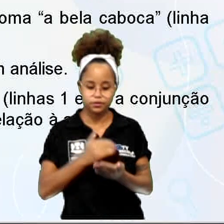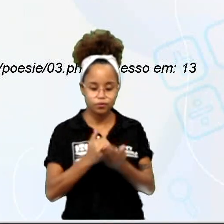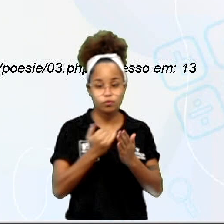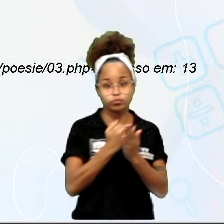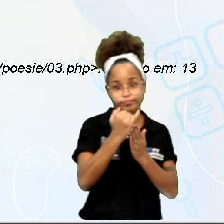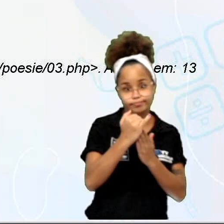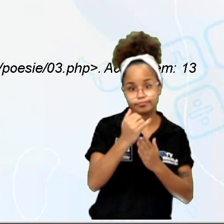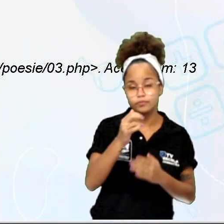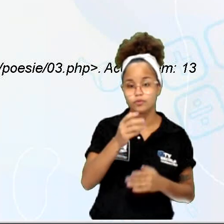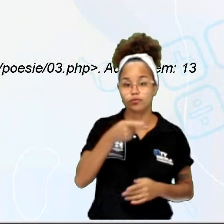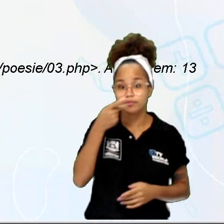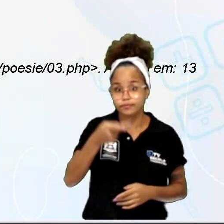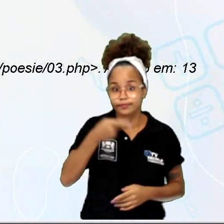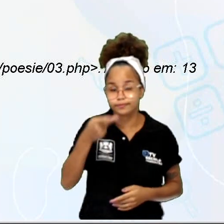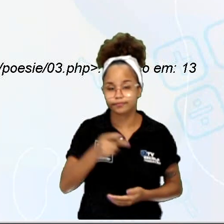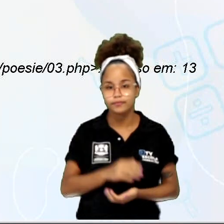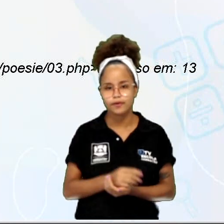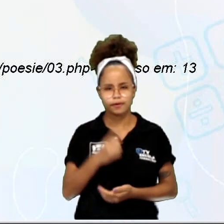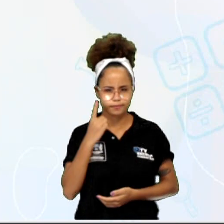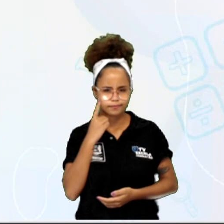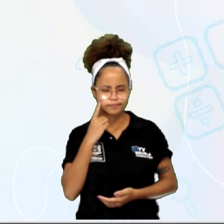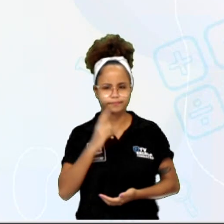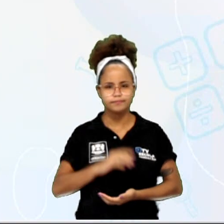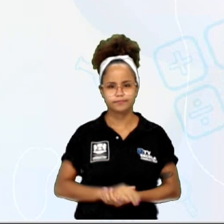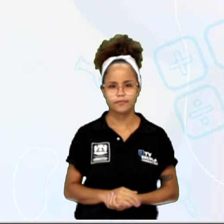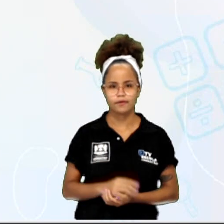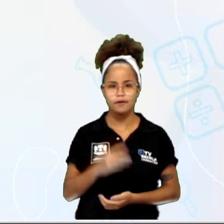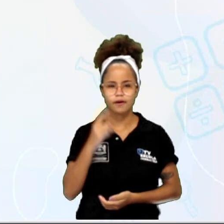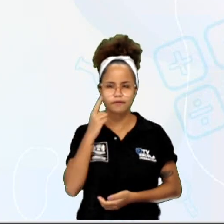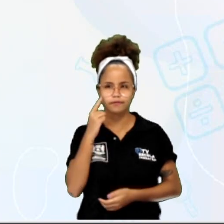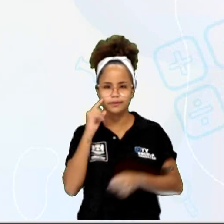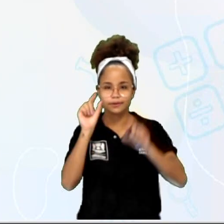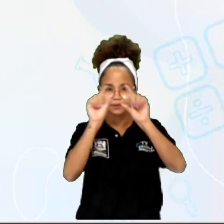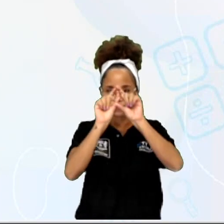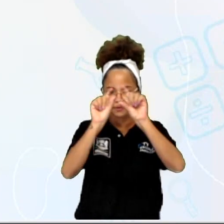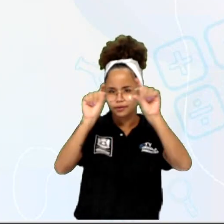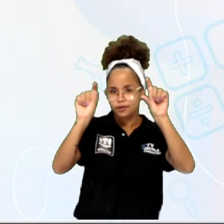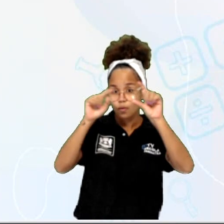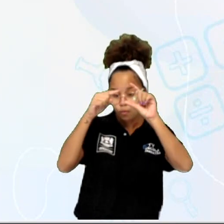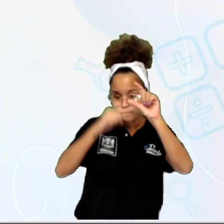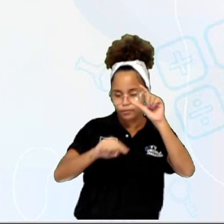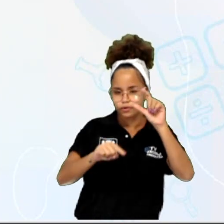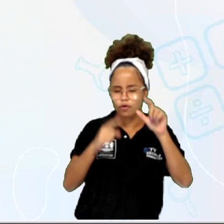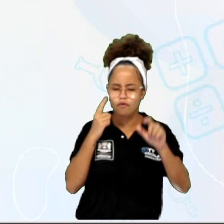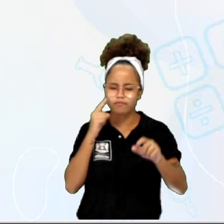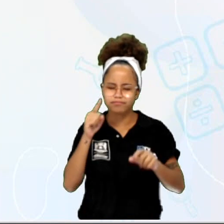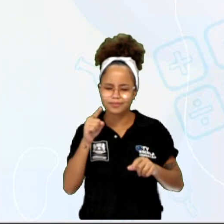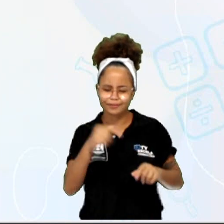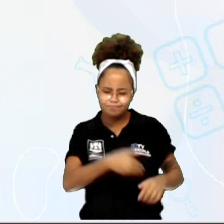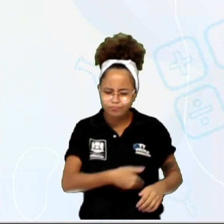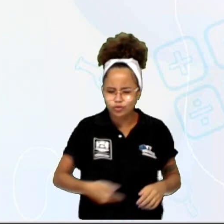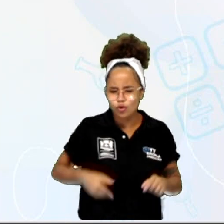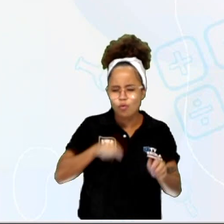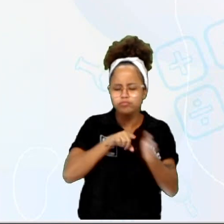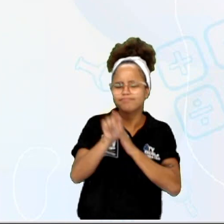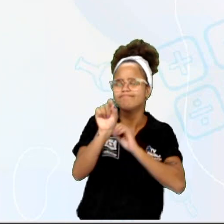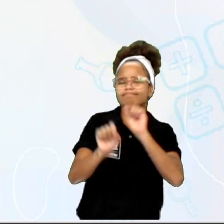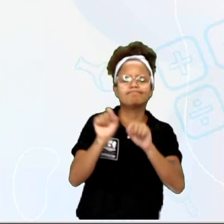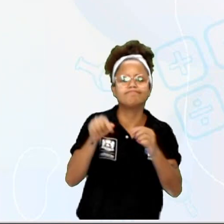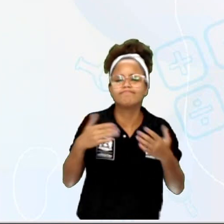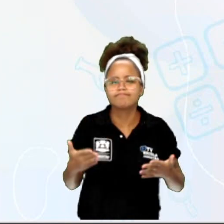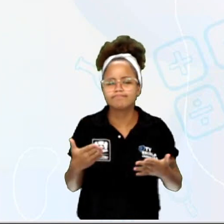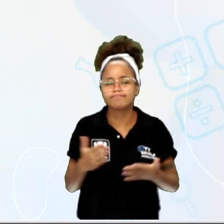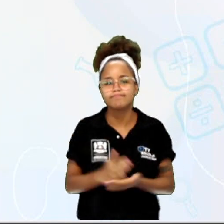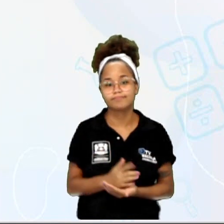fala. Vejamos, a gente vê ali em cima, ali embaixo, né, olho para a fome e pergunto o que há. De